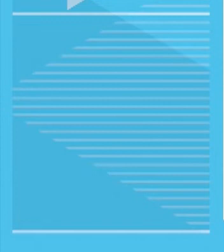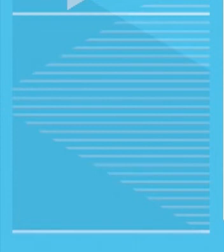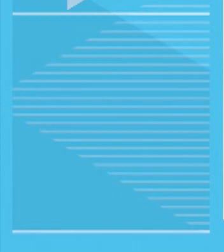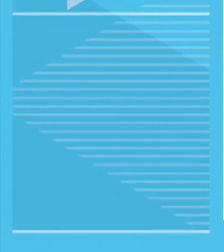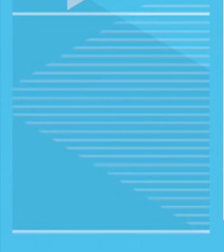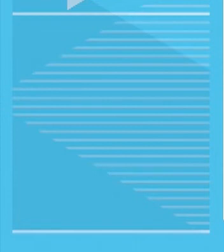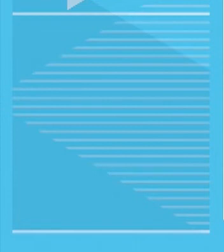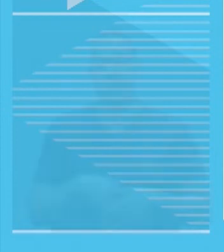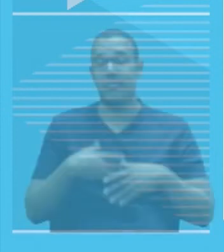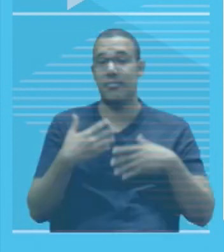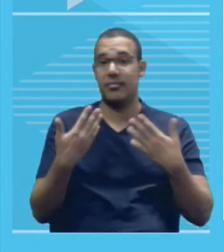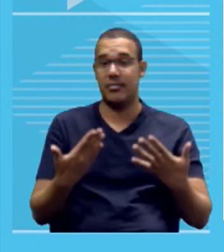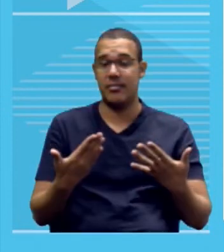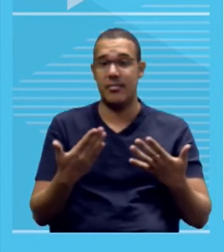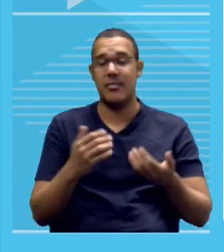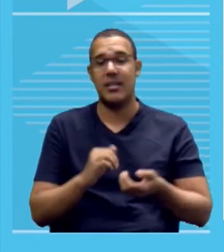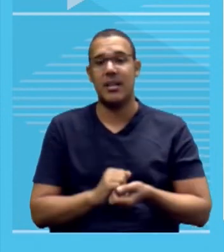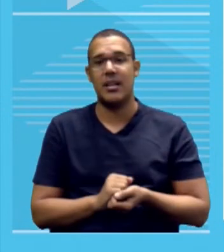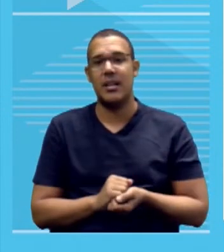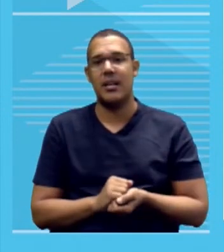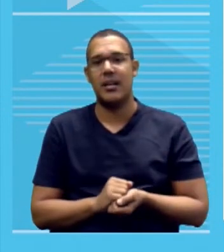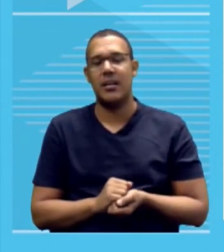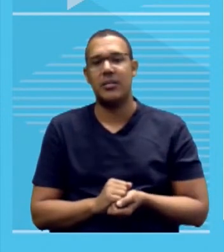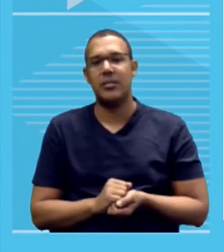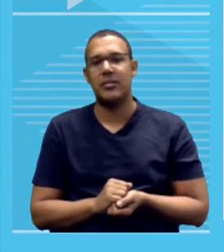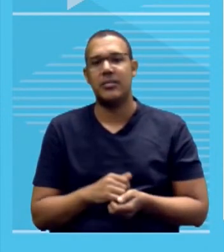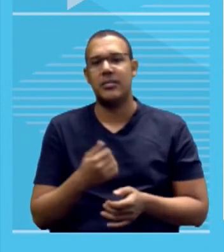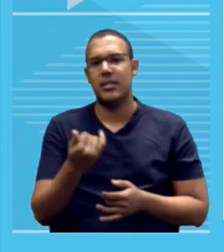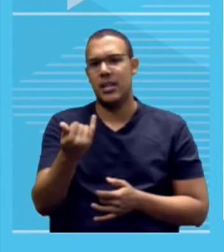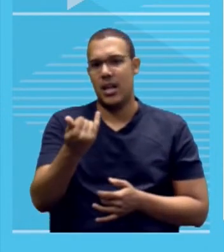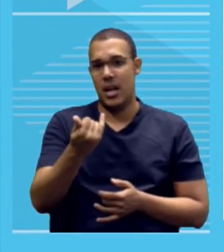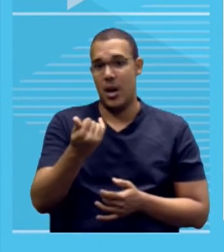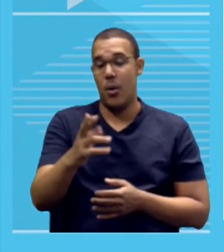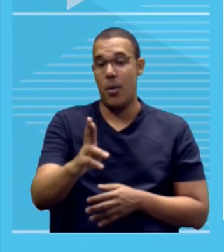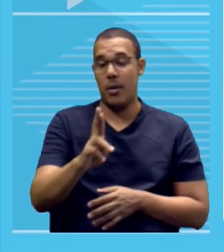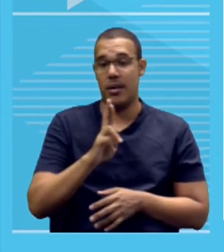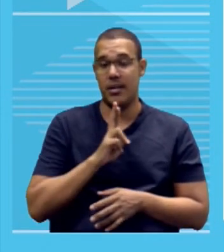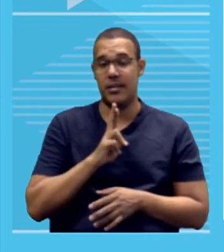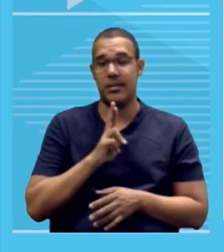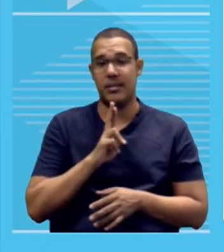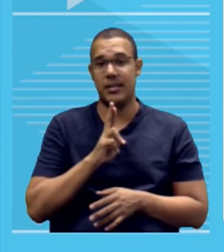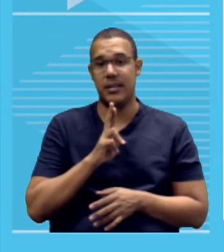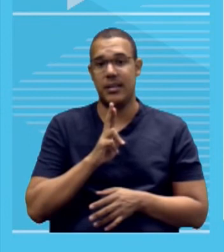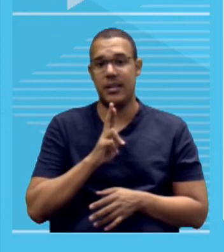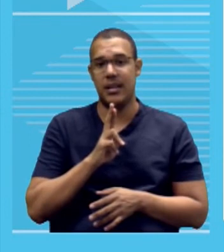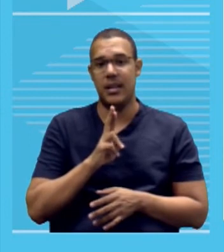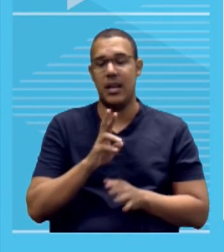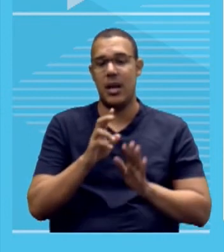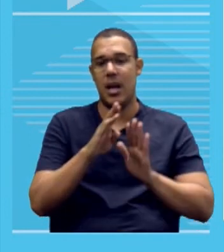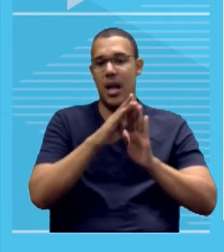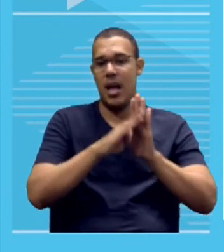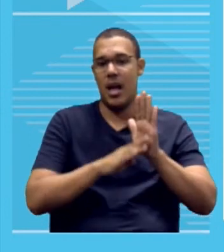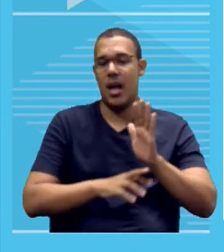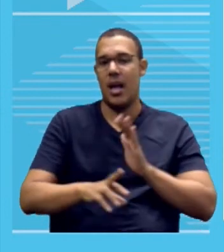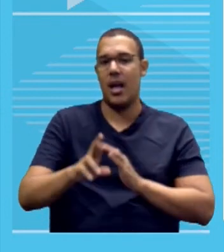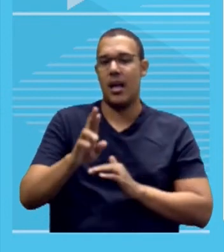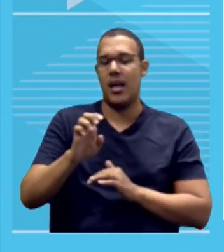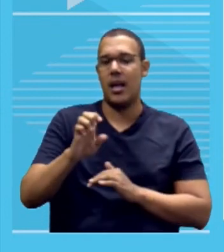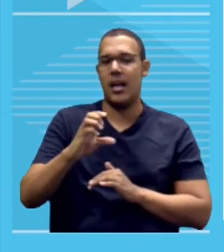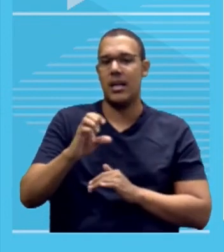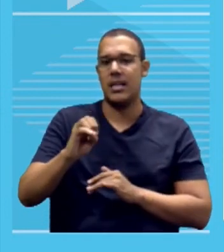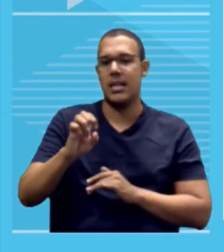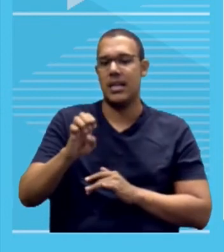E aí galerinha Olha só me disseram aqui no chat Olha que legal que é uma receita verdade hein